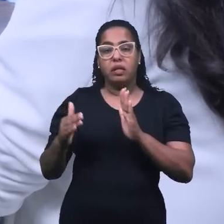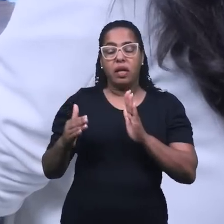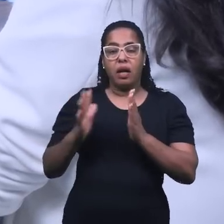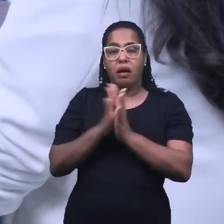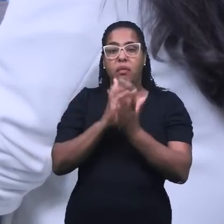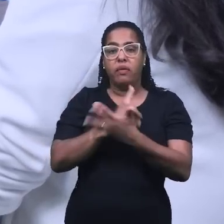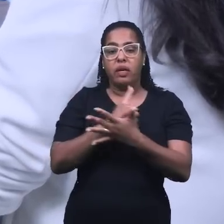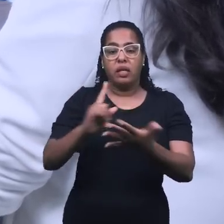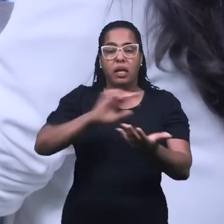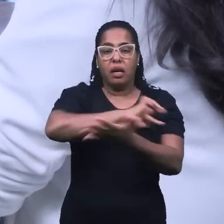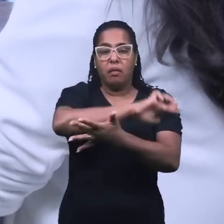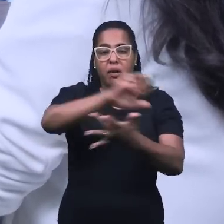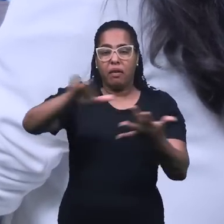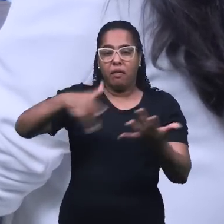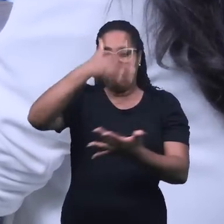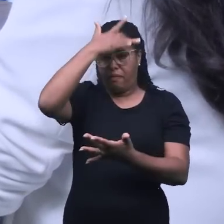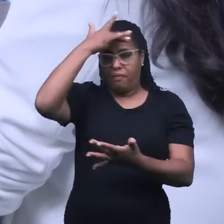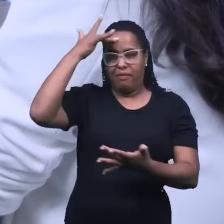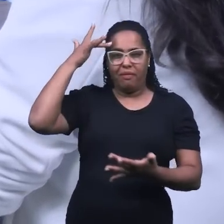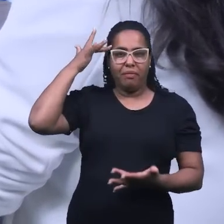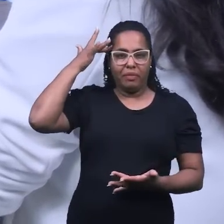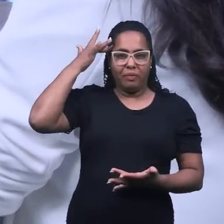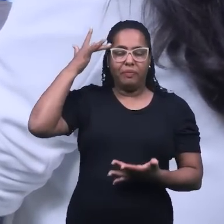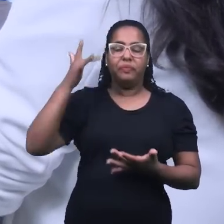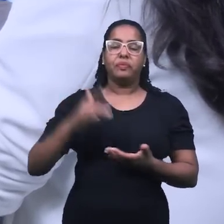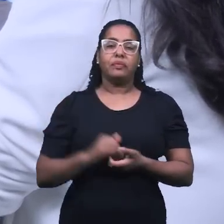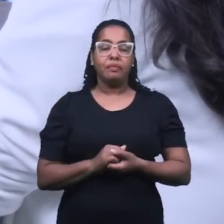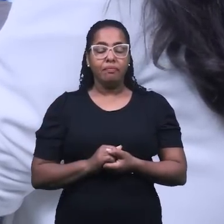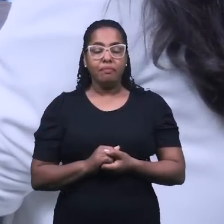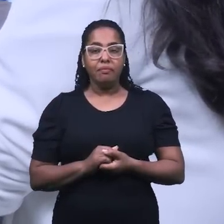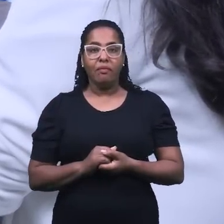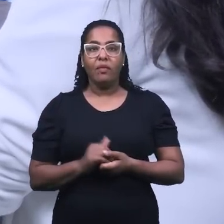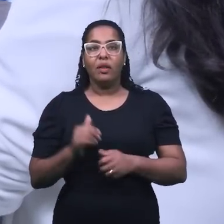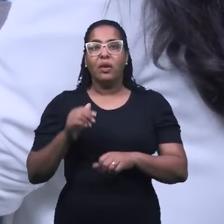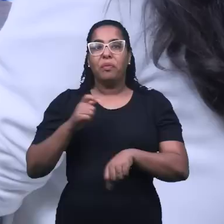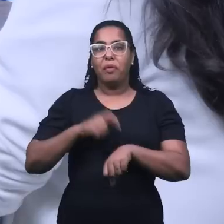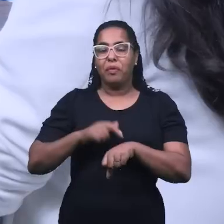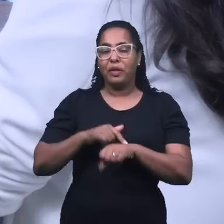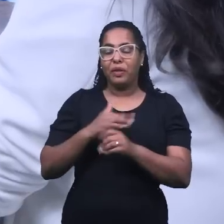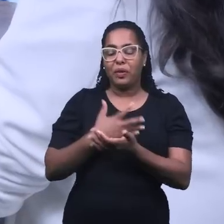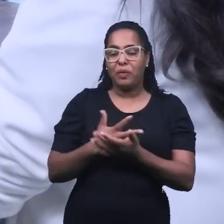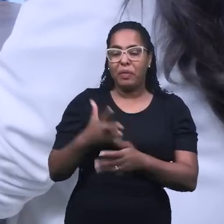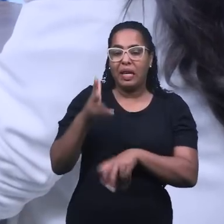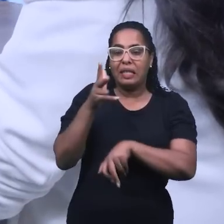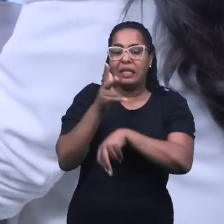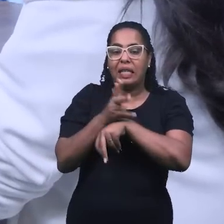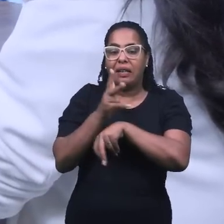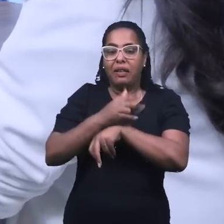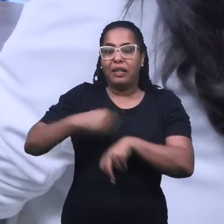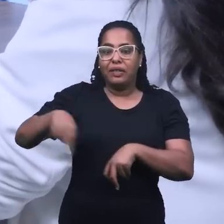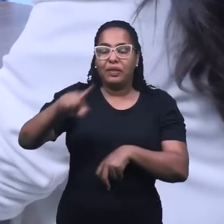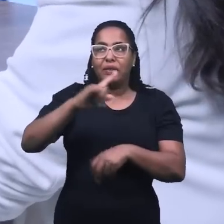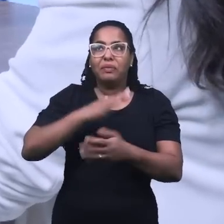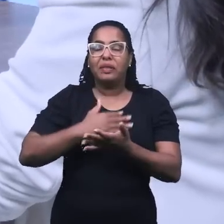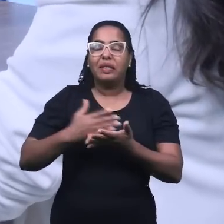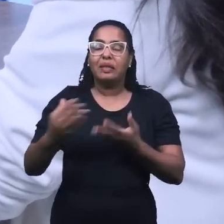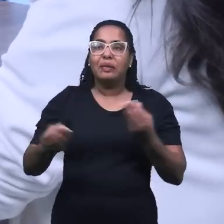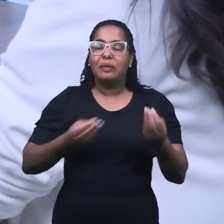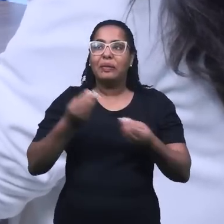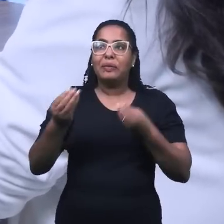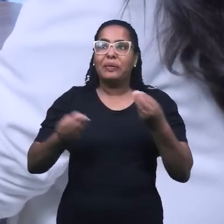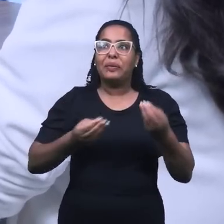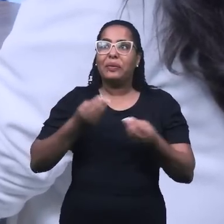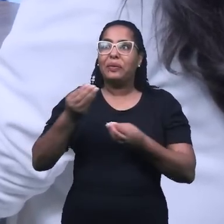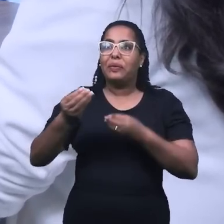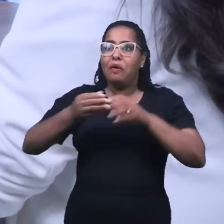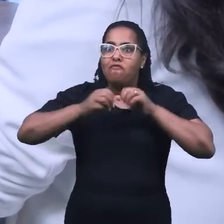dele para tantos, né? Tantas pessoas, né? Depois que a gente começa a gravar, que a gente tem esse alcance, né?